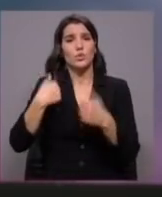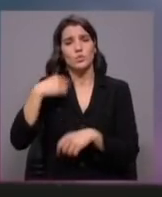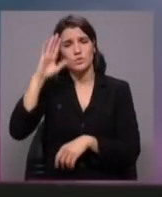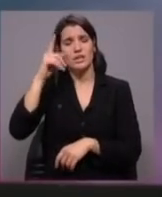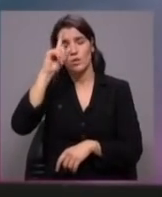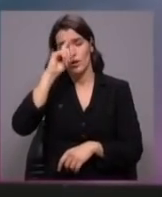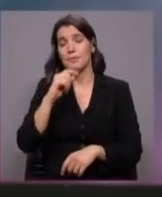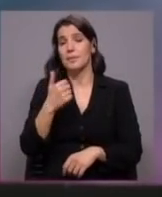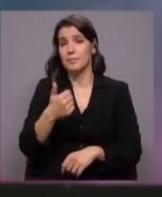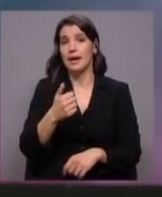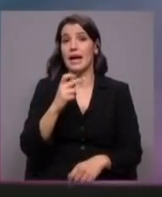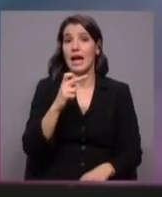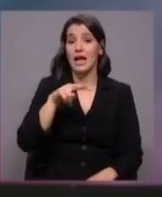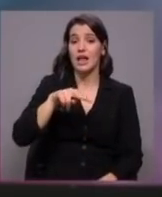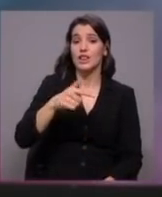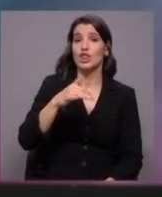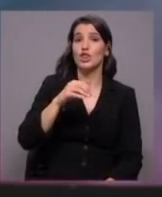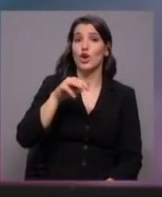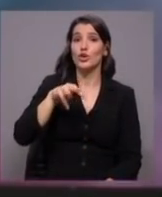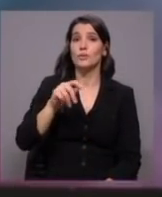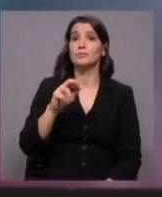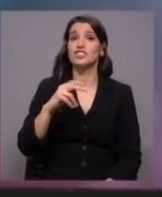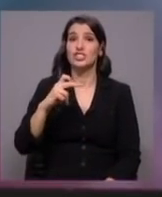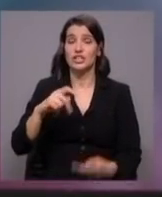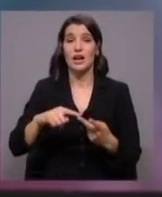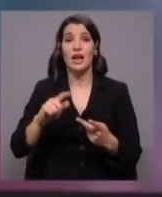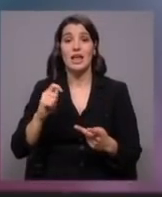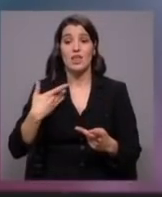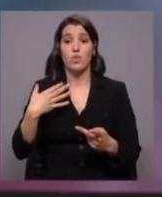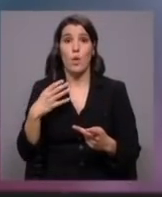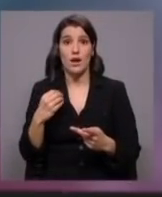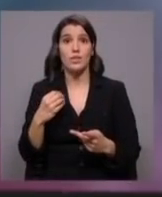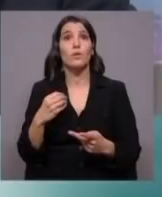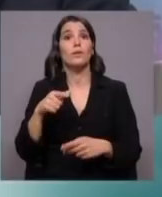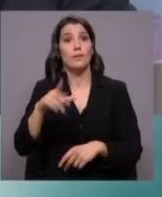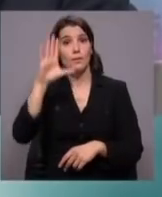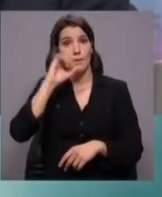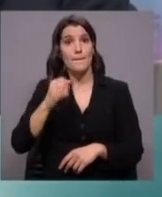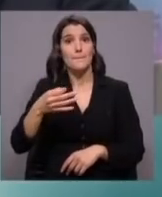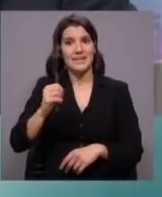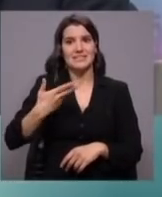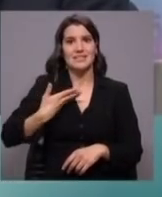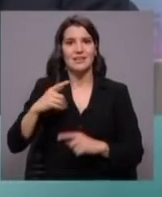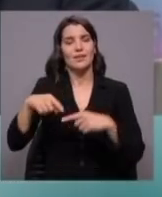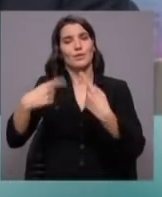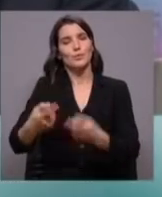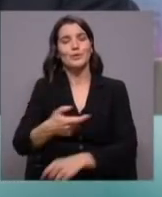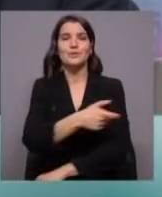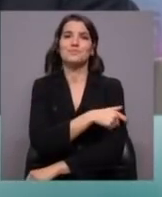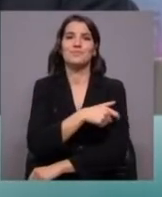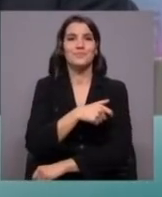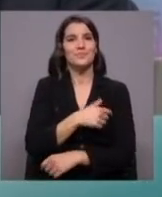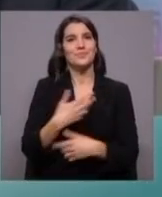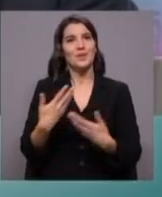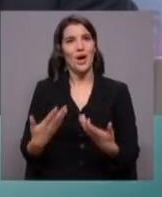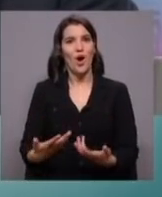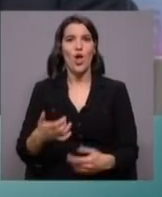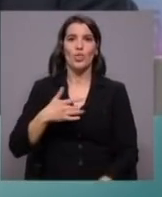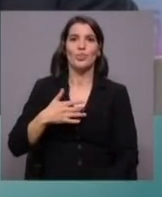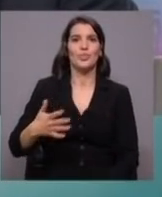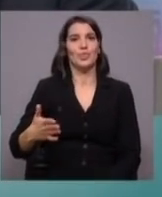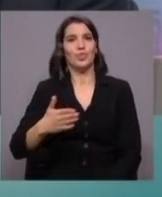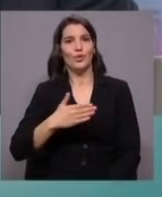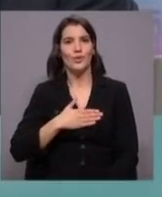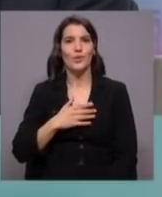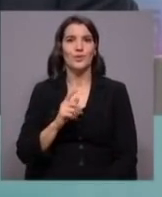exemplo, que António Mexia e Eduardo Catroga, que foram ministros do PSD, depois foram representar aqueles que são agora donos da